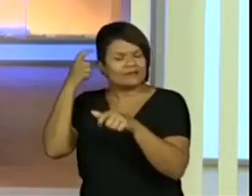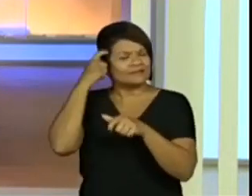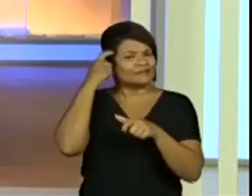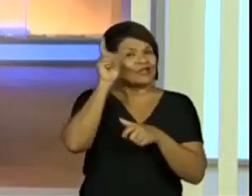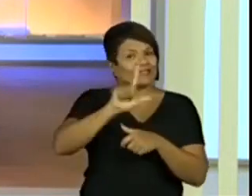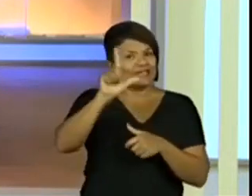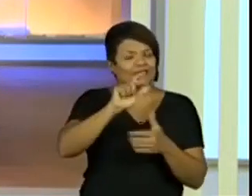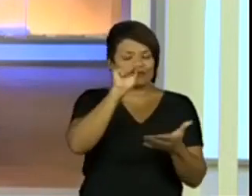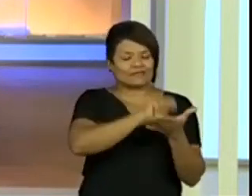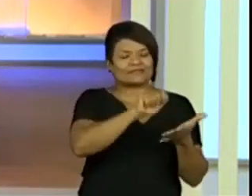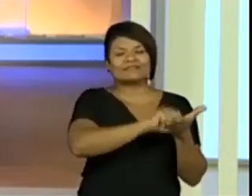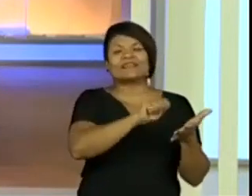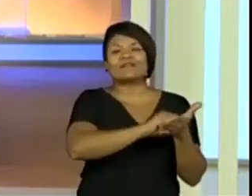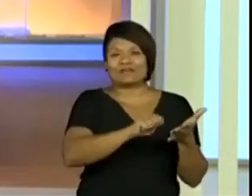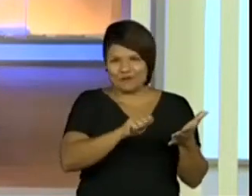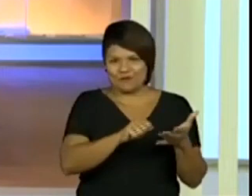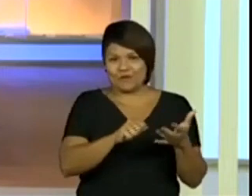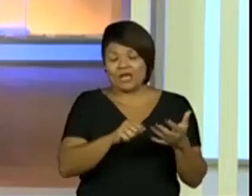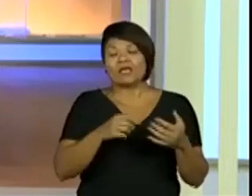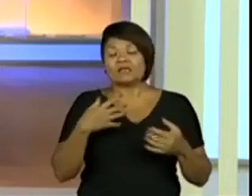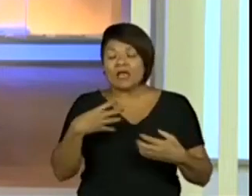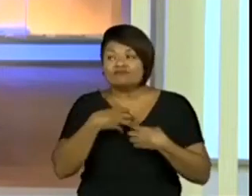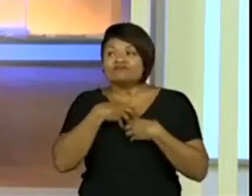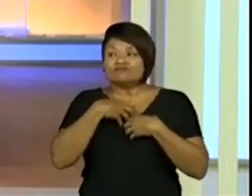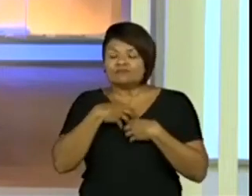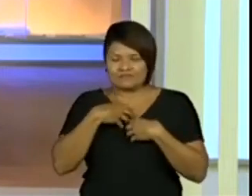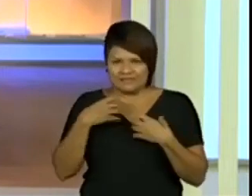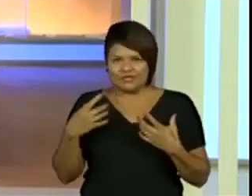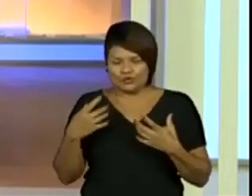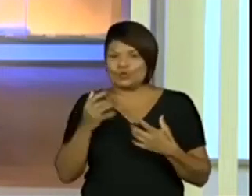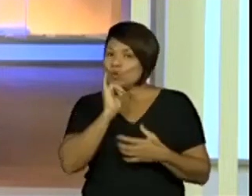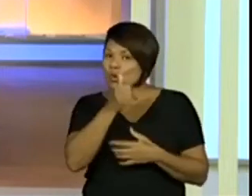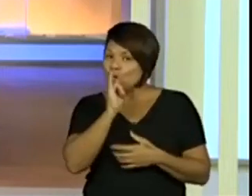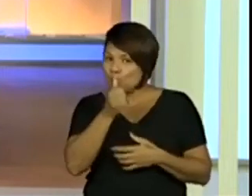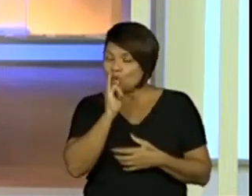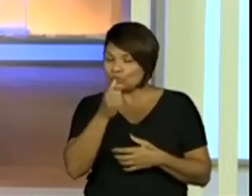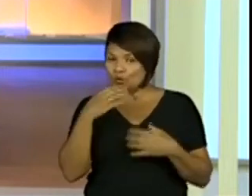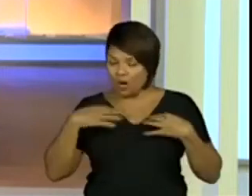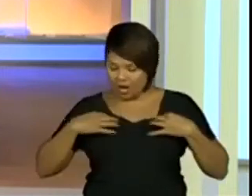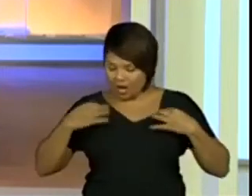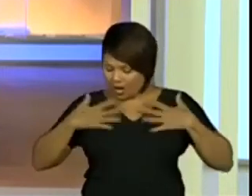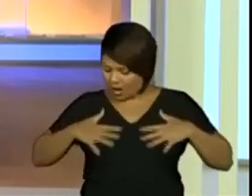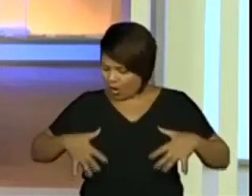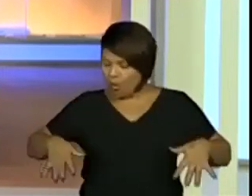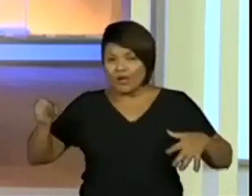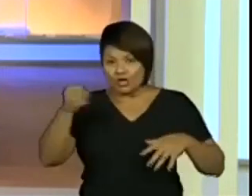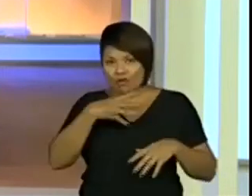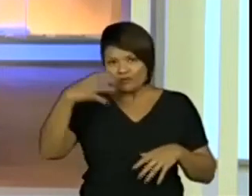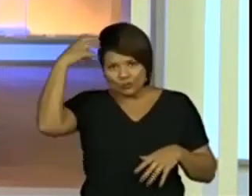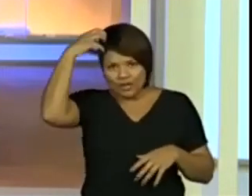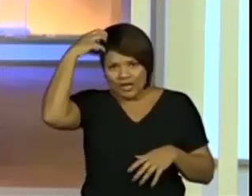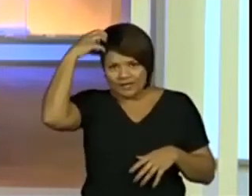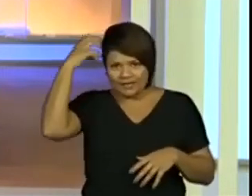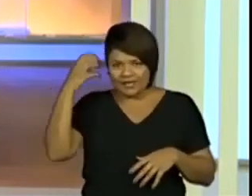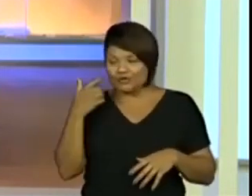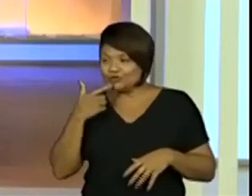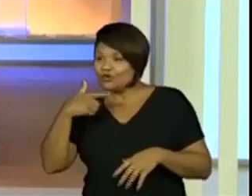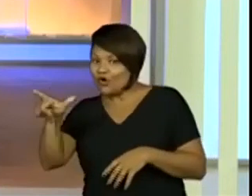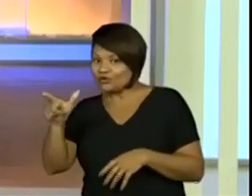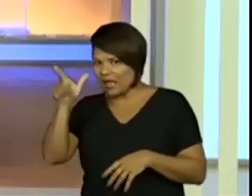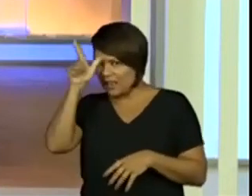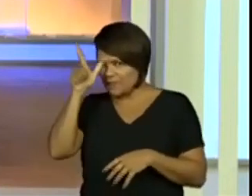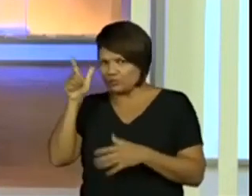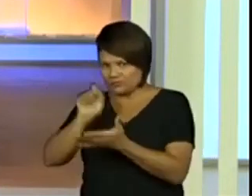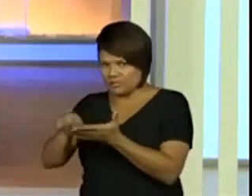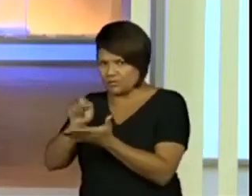universal, ele é inspirado num conto famoso do Hans Christian Andersen, A Roupa Nova do Rei. Quem já leu vai entender mais ou menos